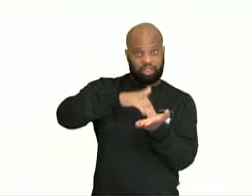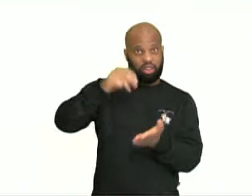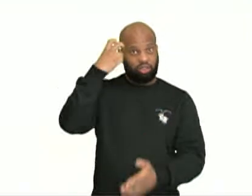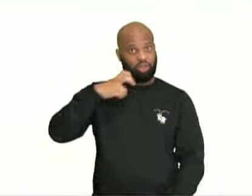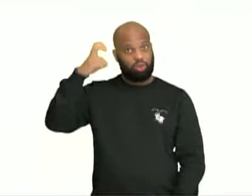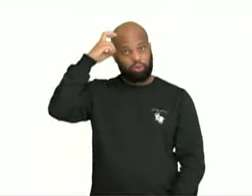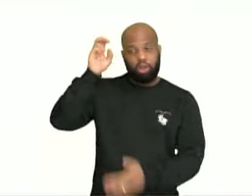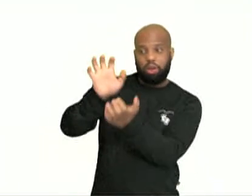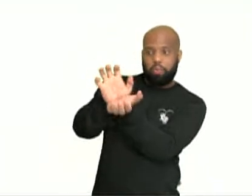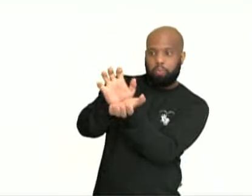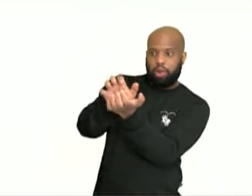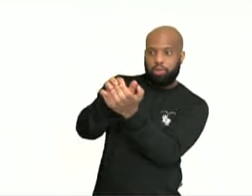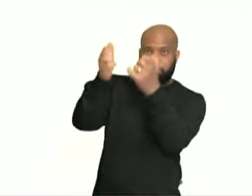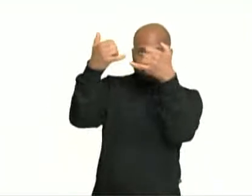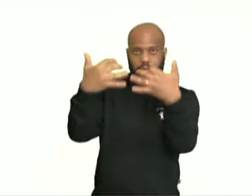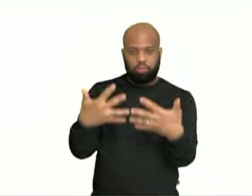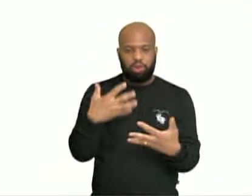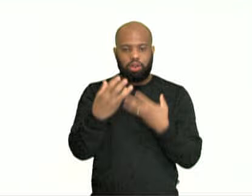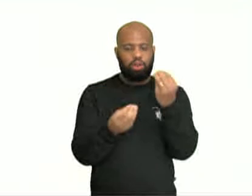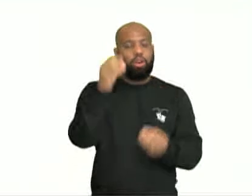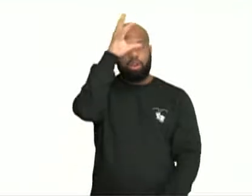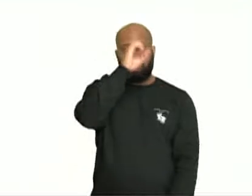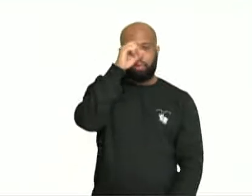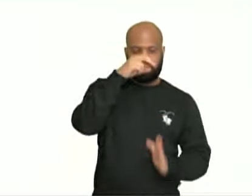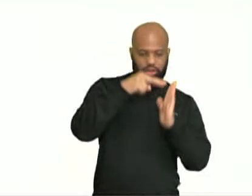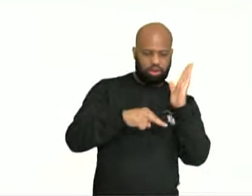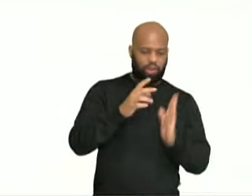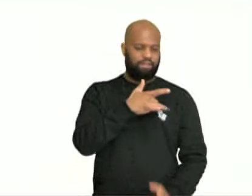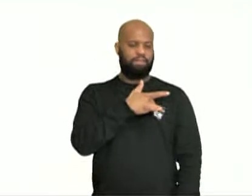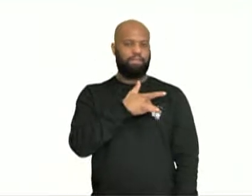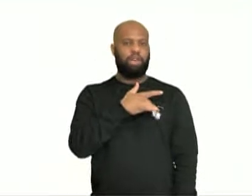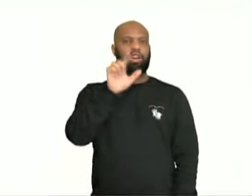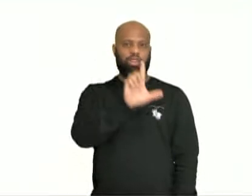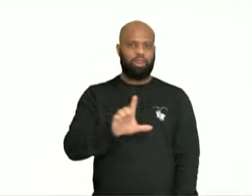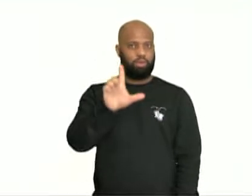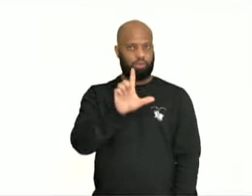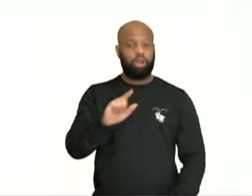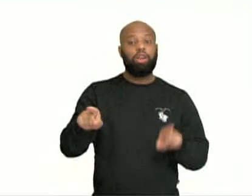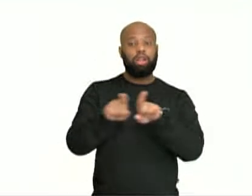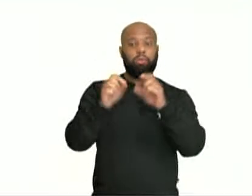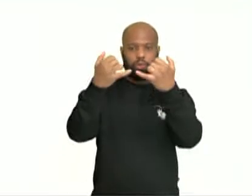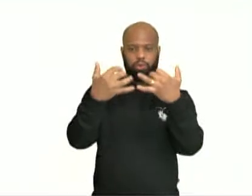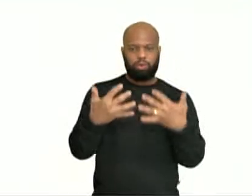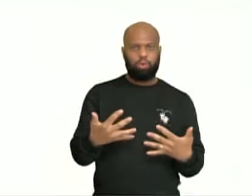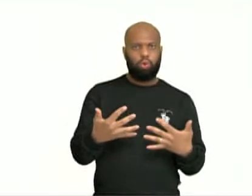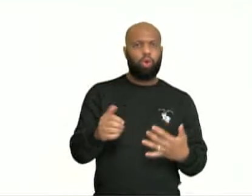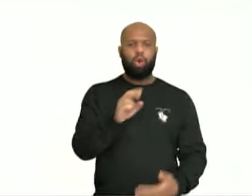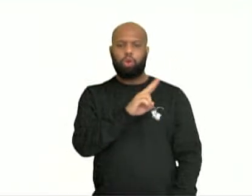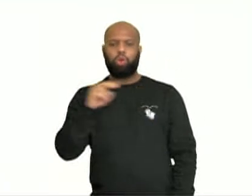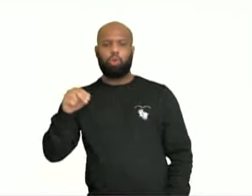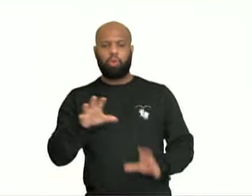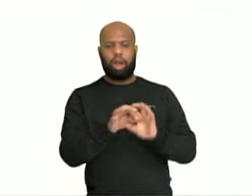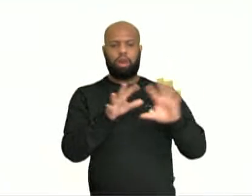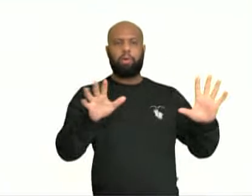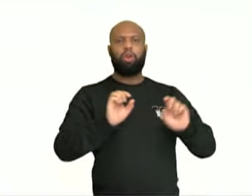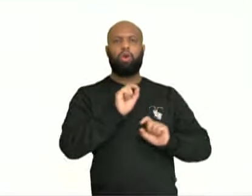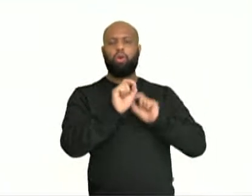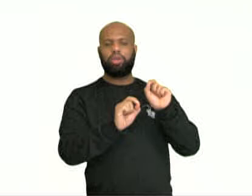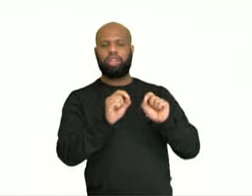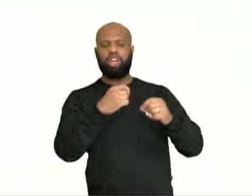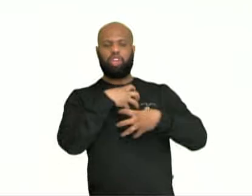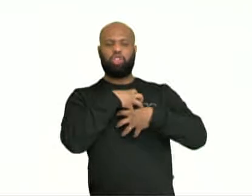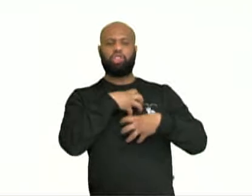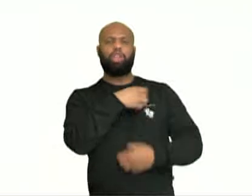Pernambuco conta como aprendeu a ler e se apaixonou por literatura. E diz que nunca deixou os alunos entediados